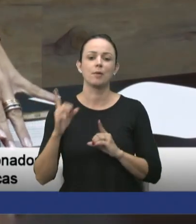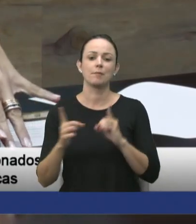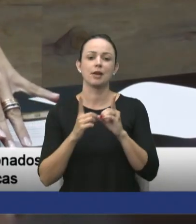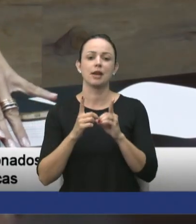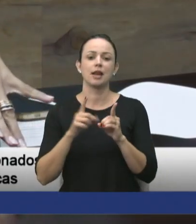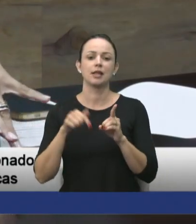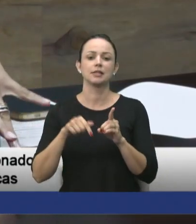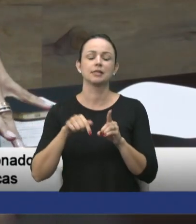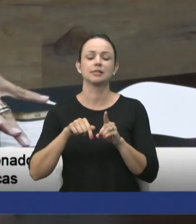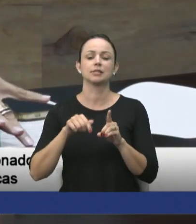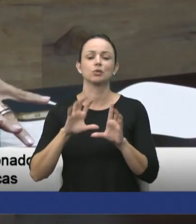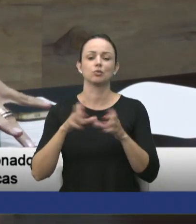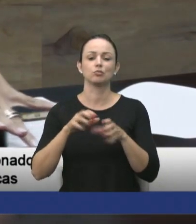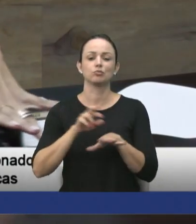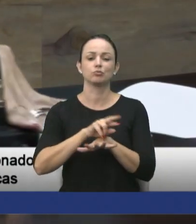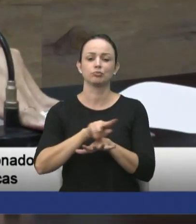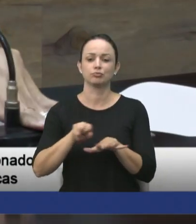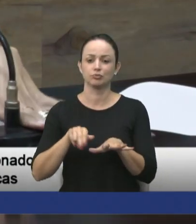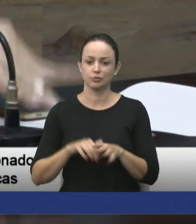multidisciplinar?